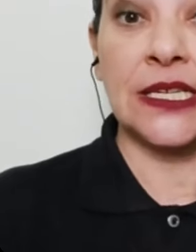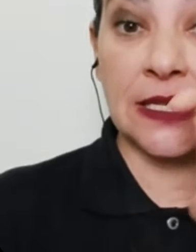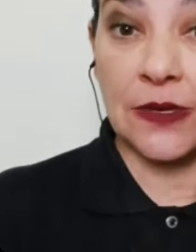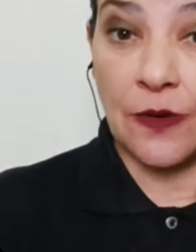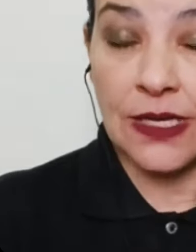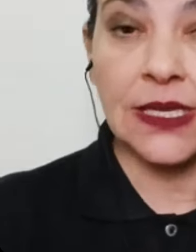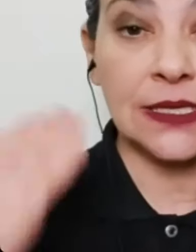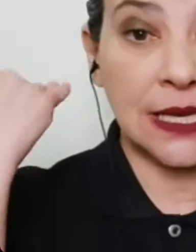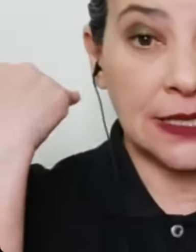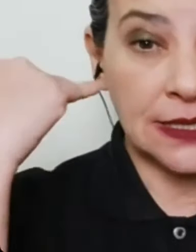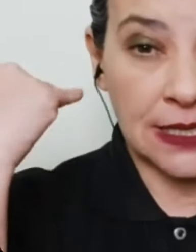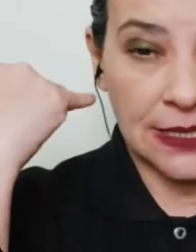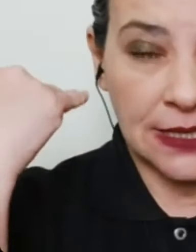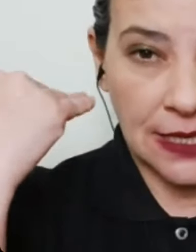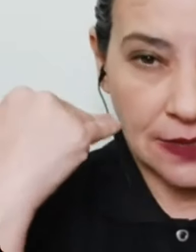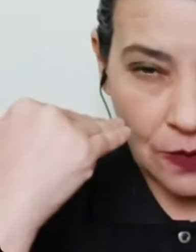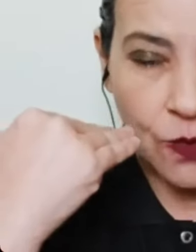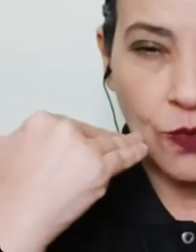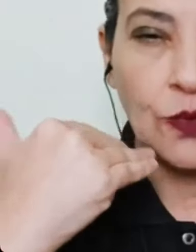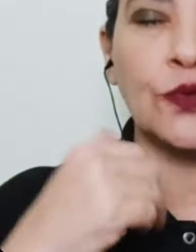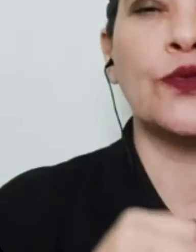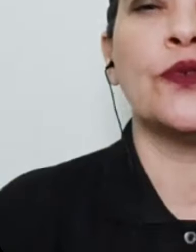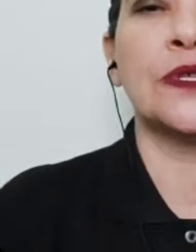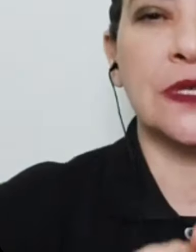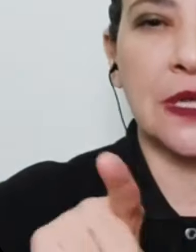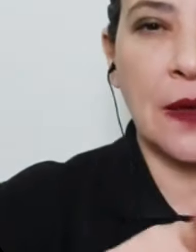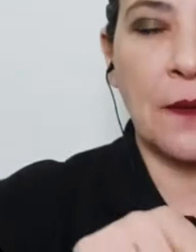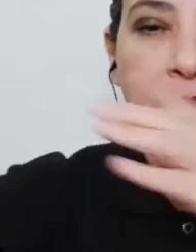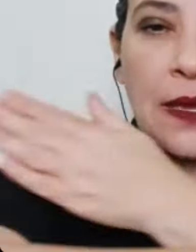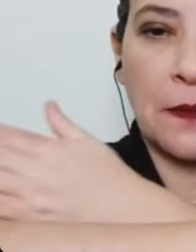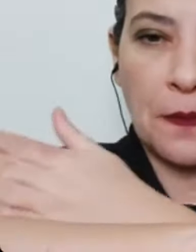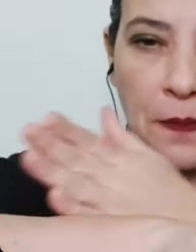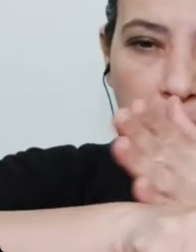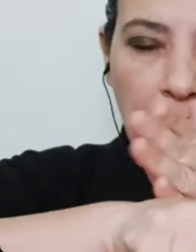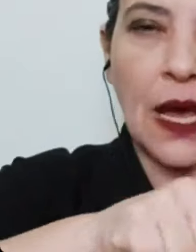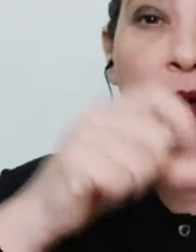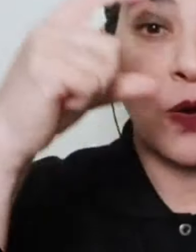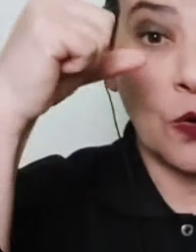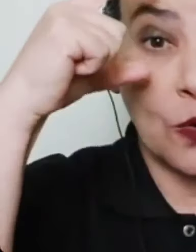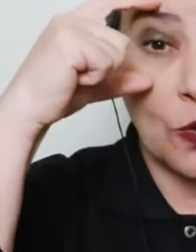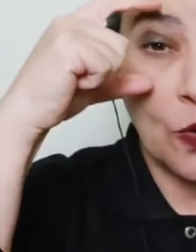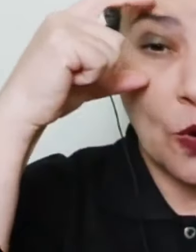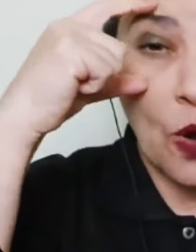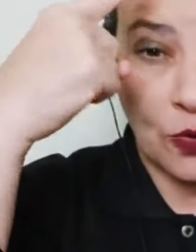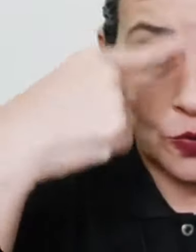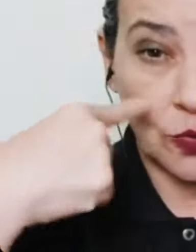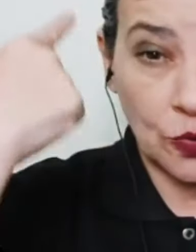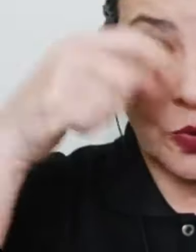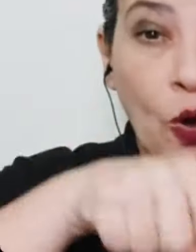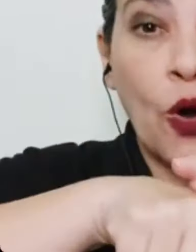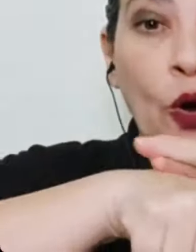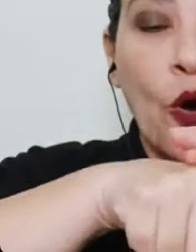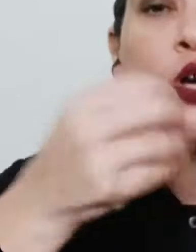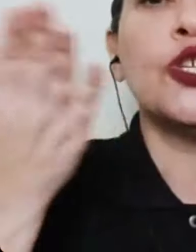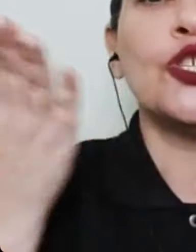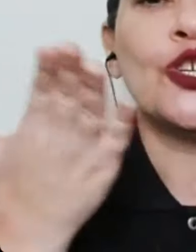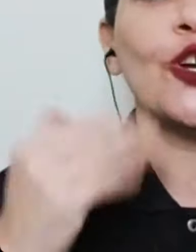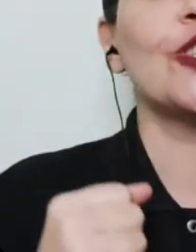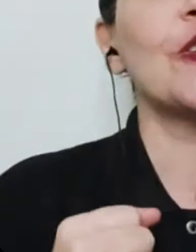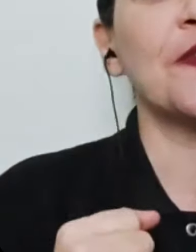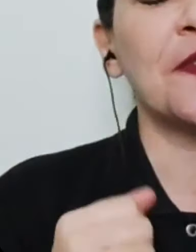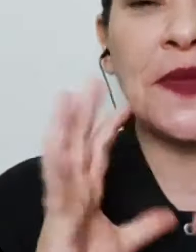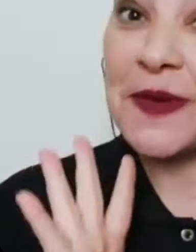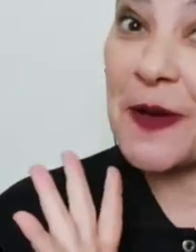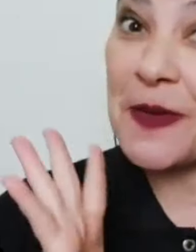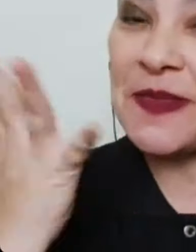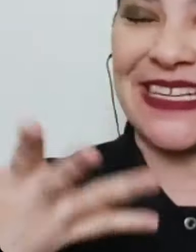curtos, grisalhos. Eu estou usando um óculos assim, de olhos roxos. Estou de vermelho hoje para comemorar a alegria